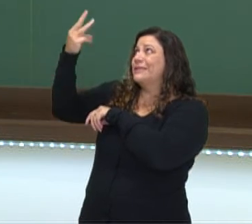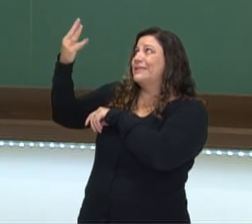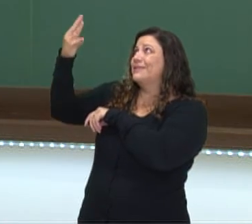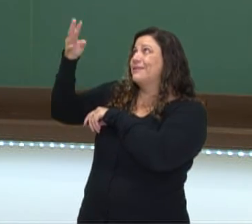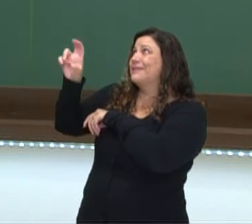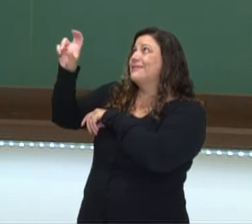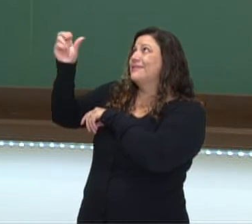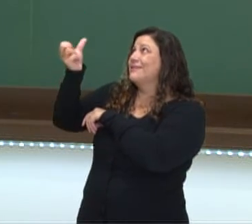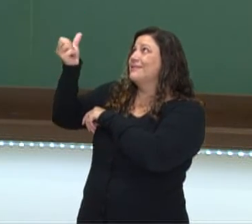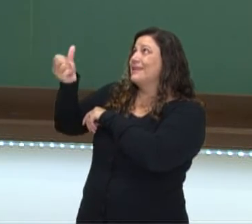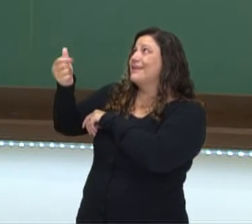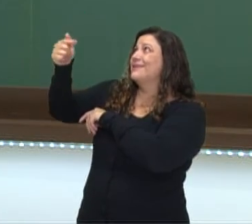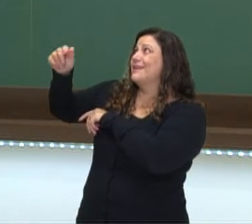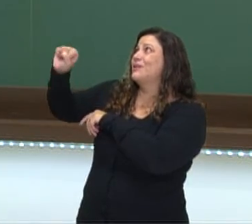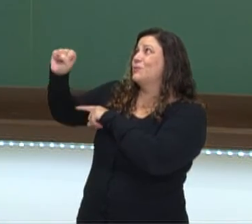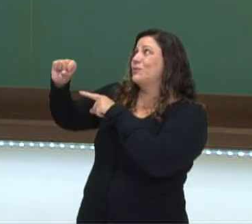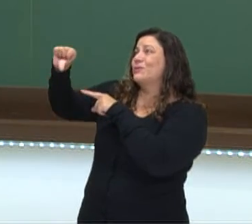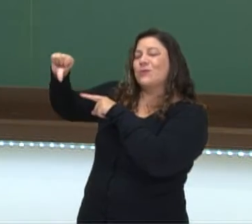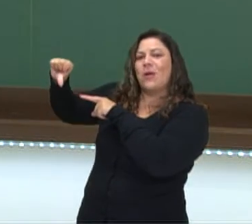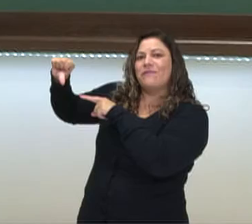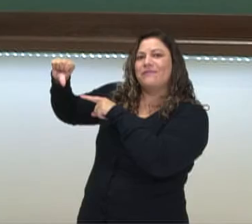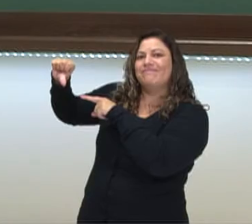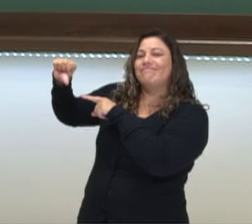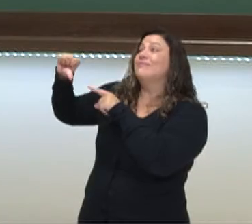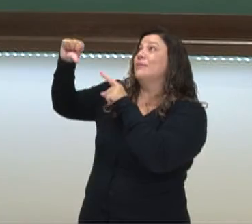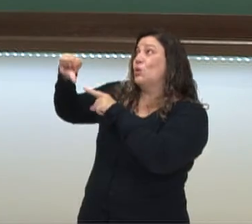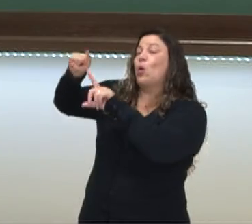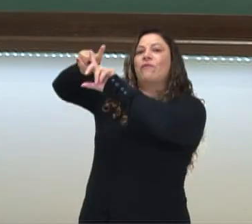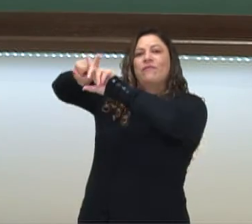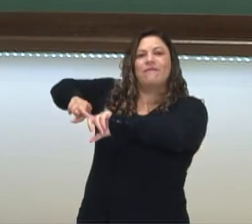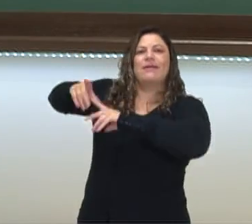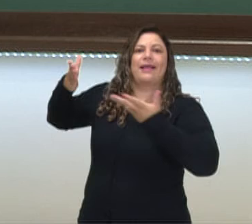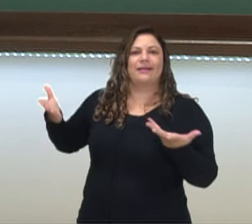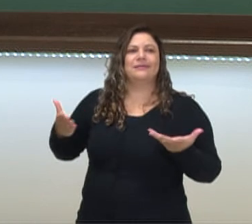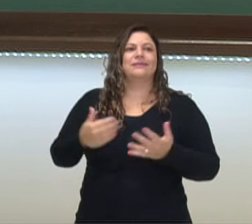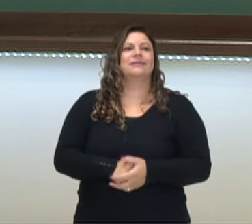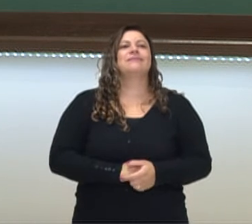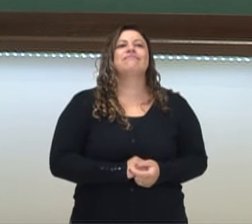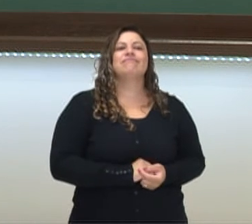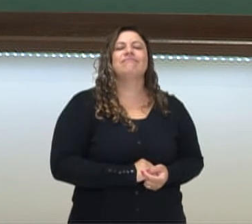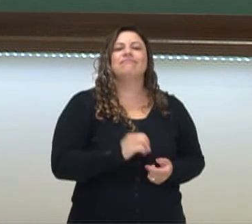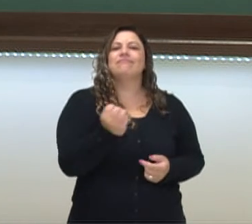5, 6, 7, 8, 9. Eu tenho 9 vezes 9 elevado à quinta.